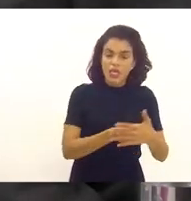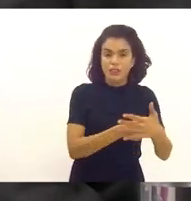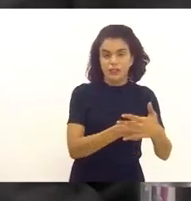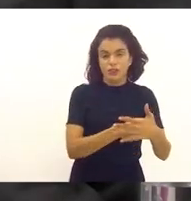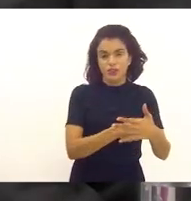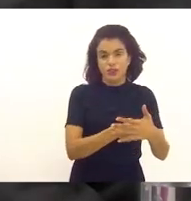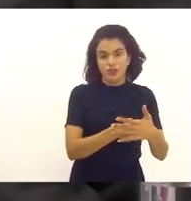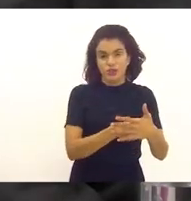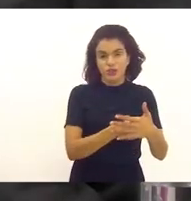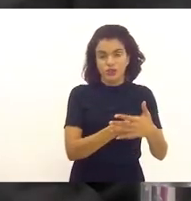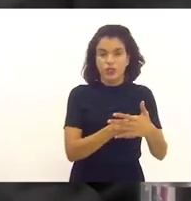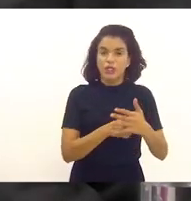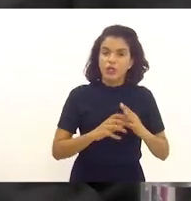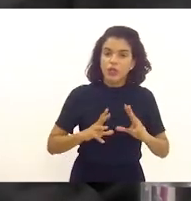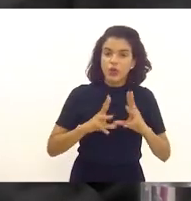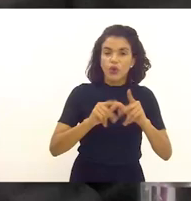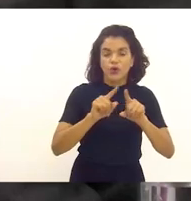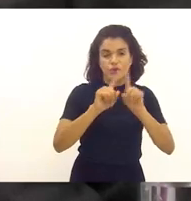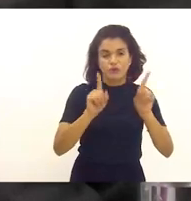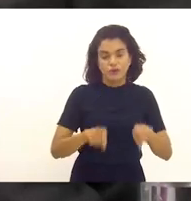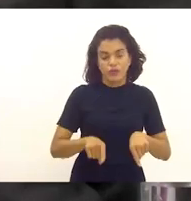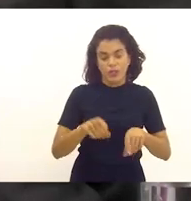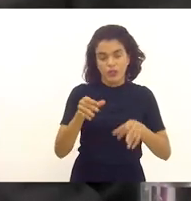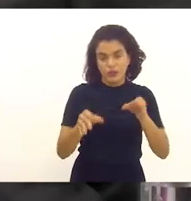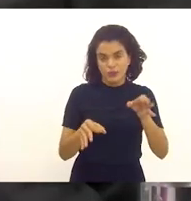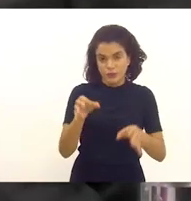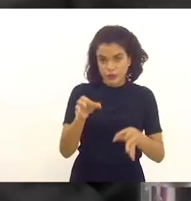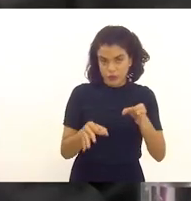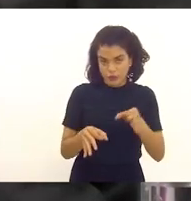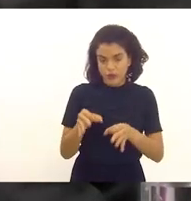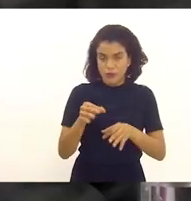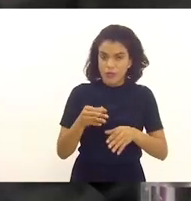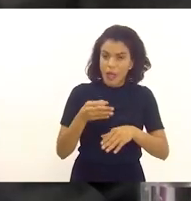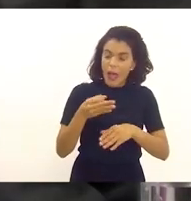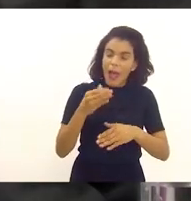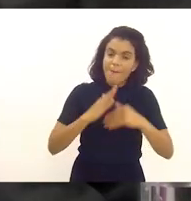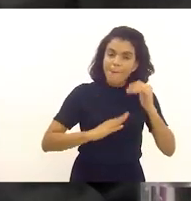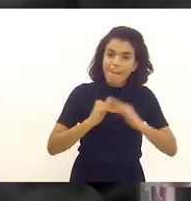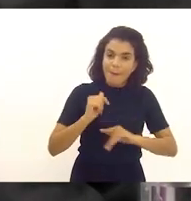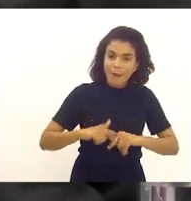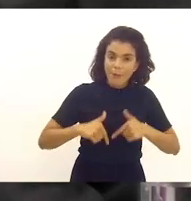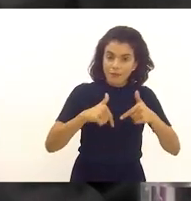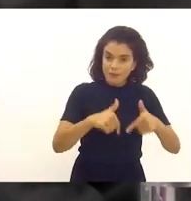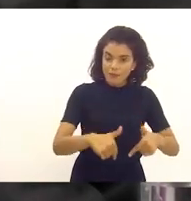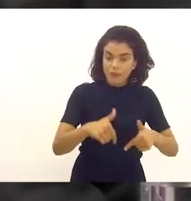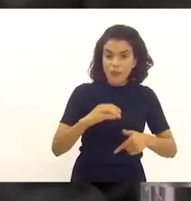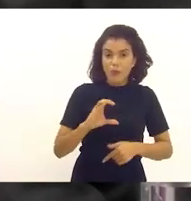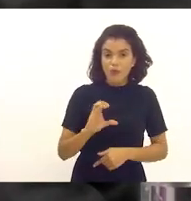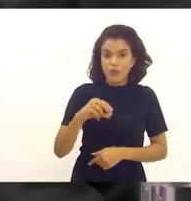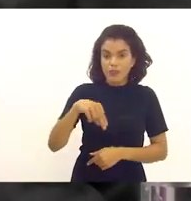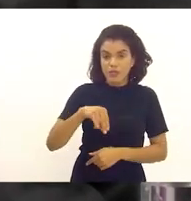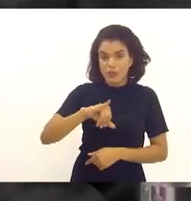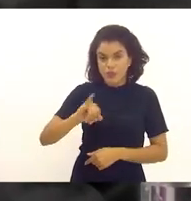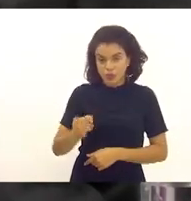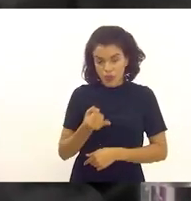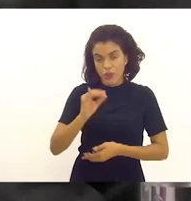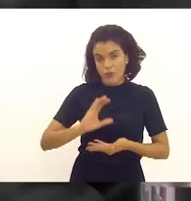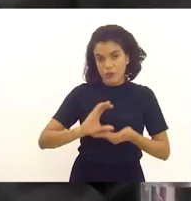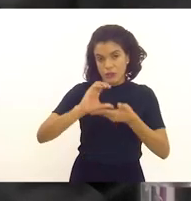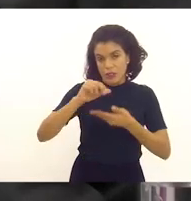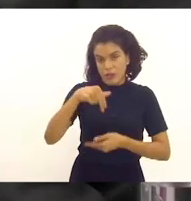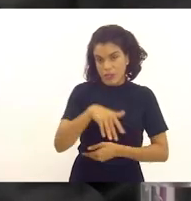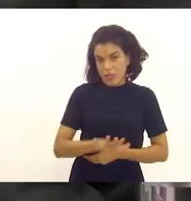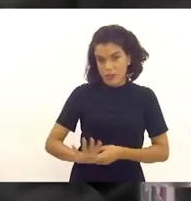operadores da Justiça que atuam com seu processo a sua aplicação porque assim diz o CNJ E isso tem sido